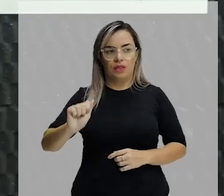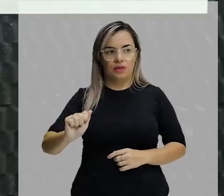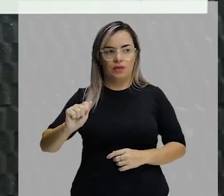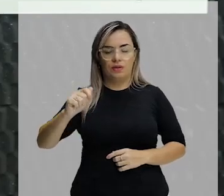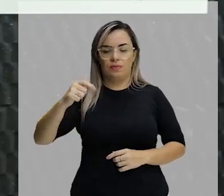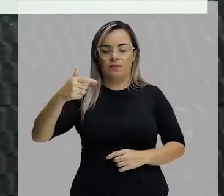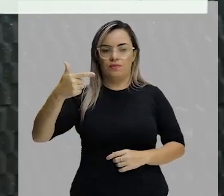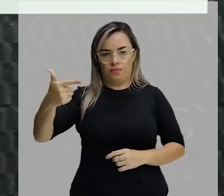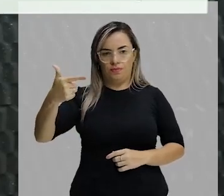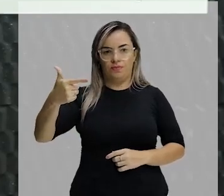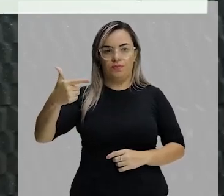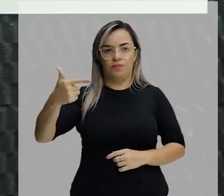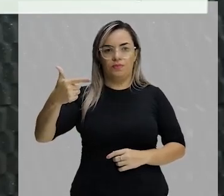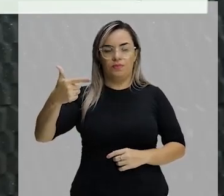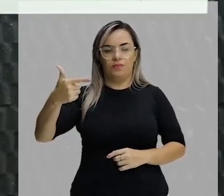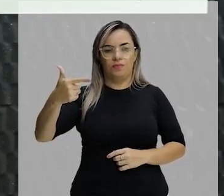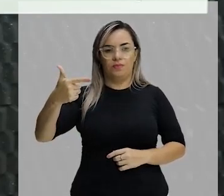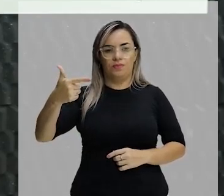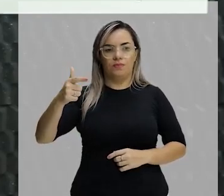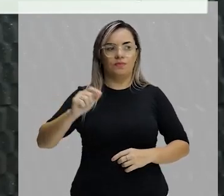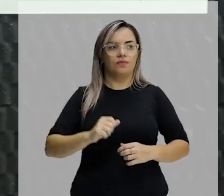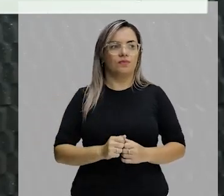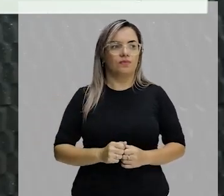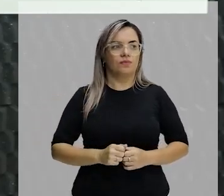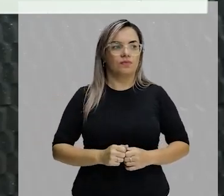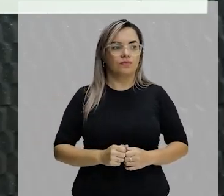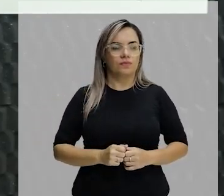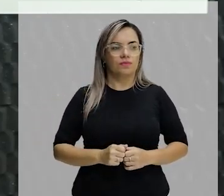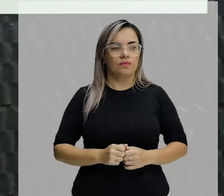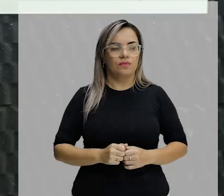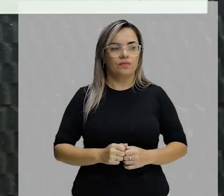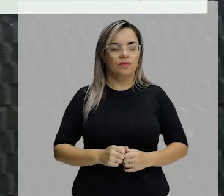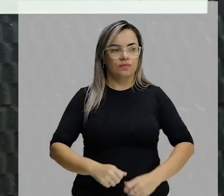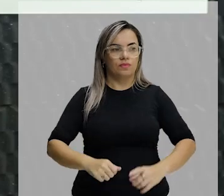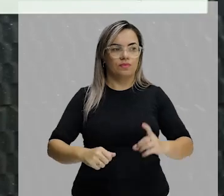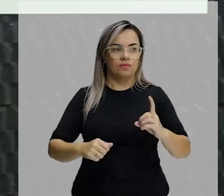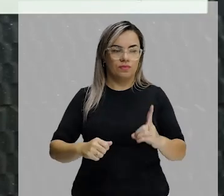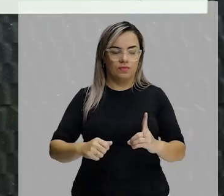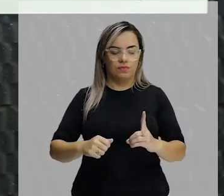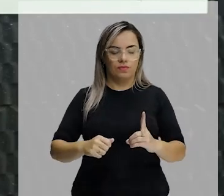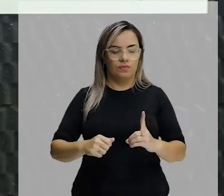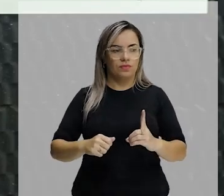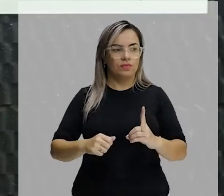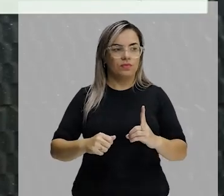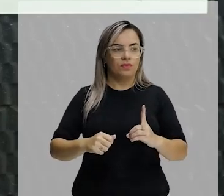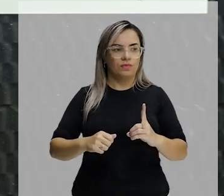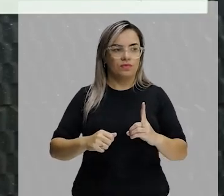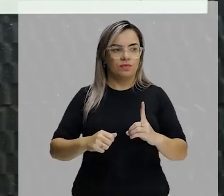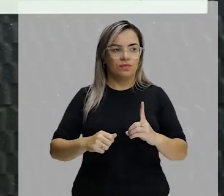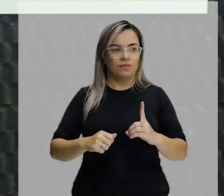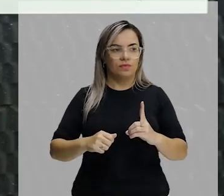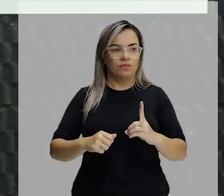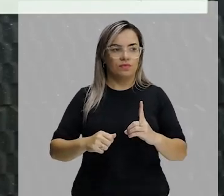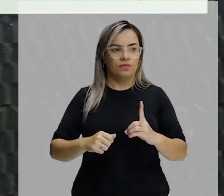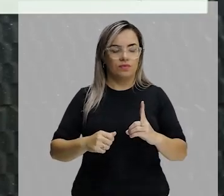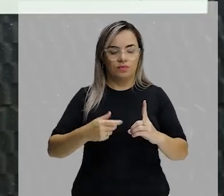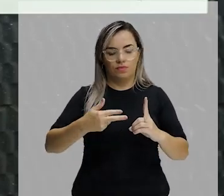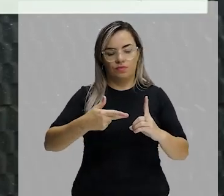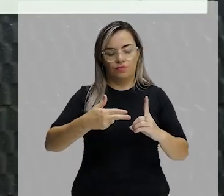Somando a ao quadrado com a ao quadrado dá 2a ao quadrado. E a diagonal d vai ser igual a raiz